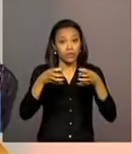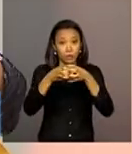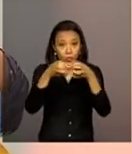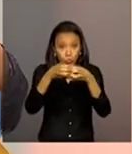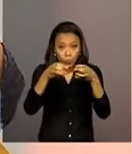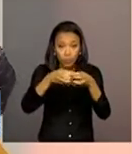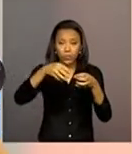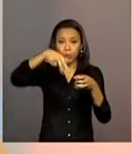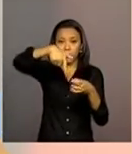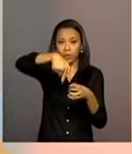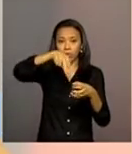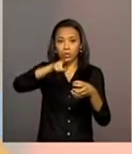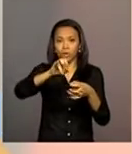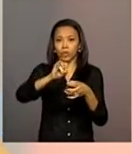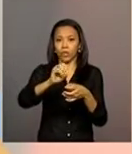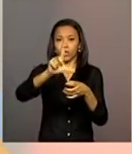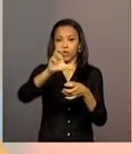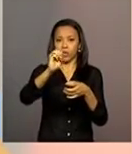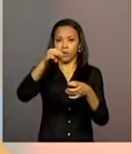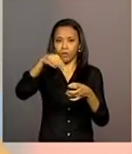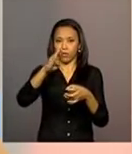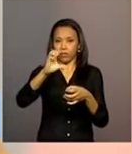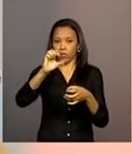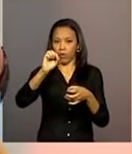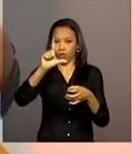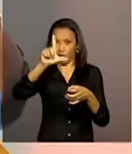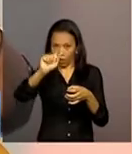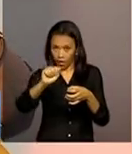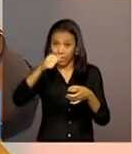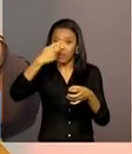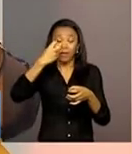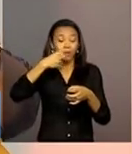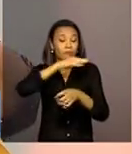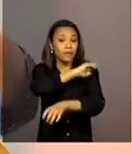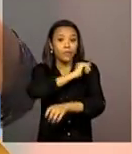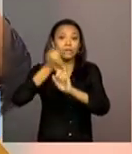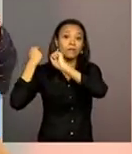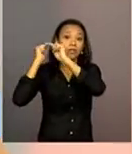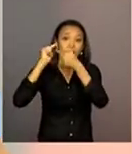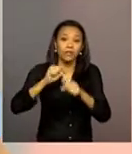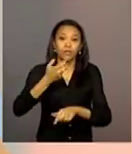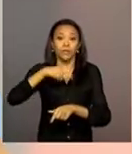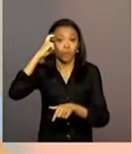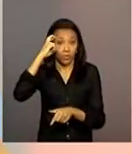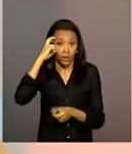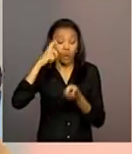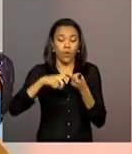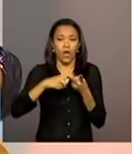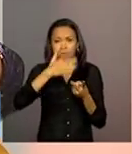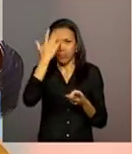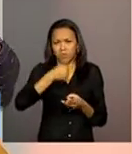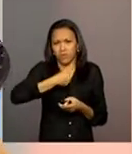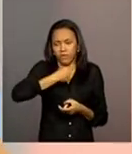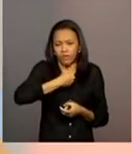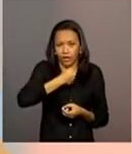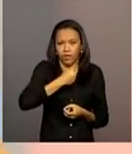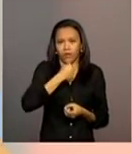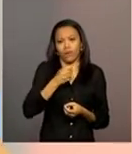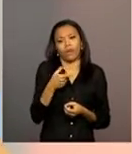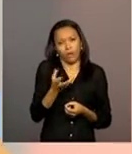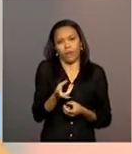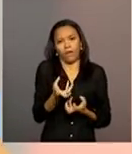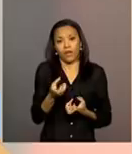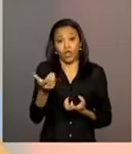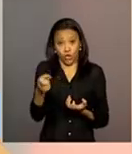toda uma tradição cultural que os mais velhos querem que os jovens eh deem